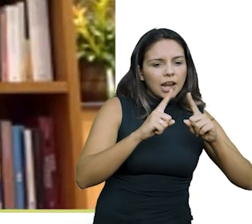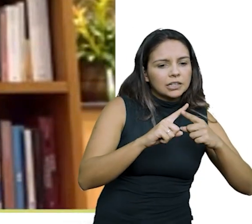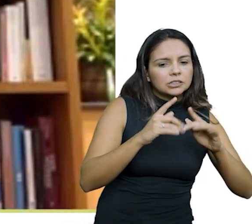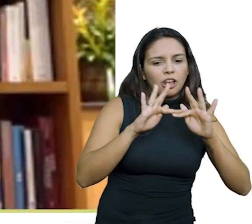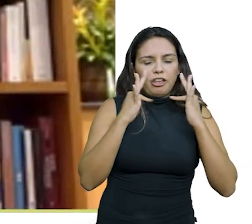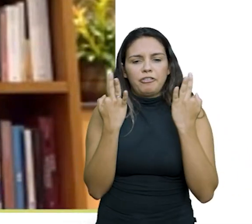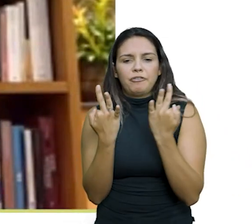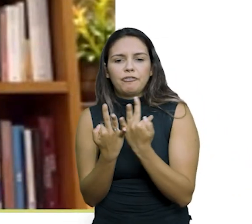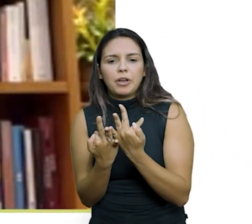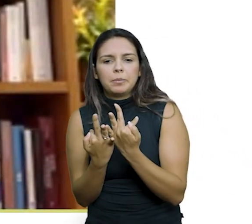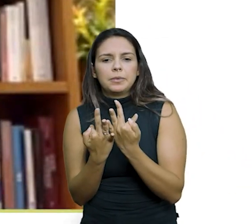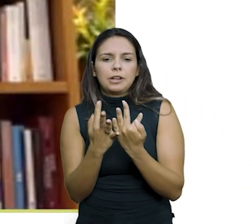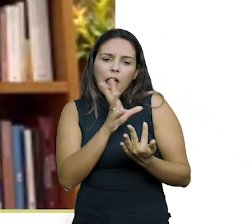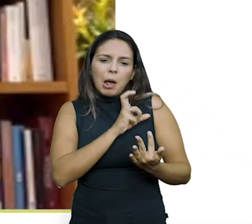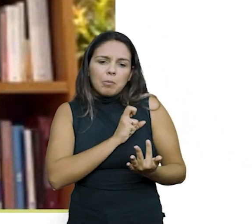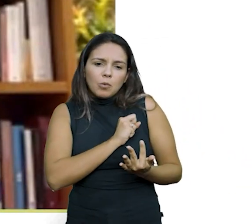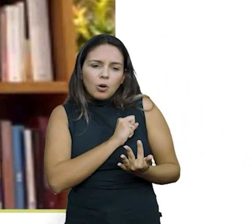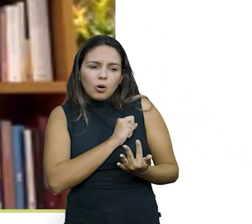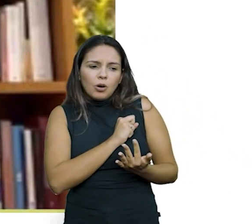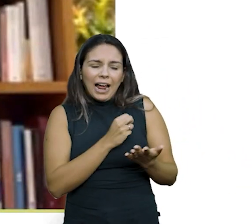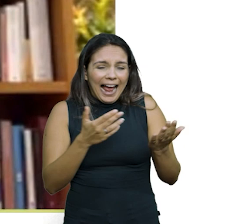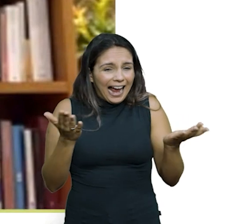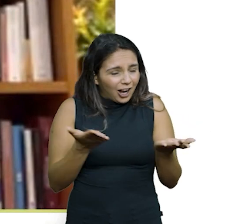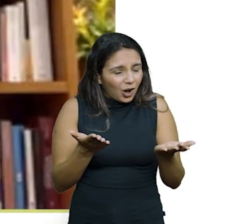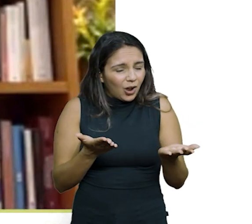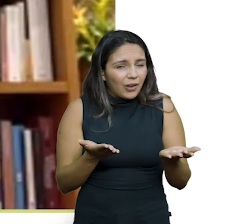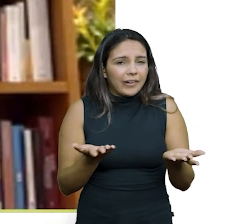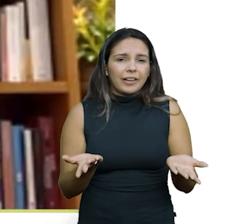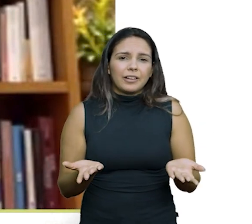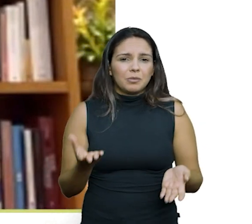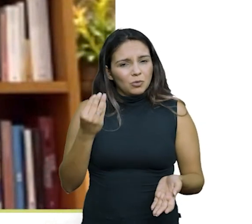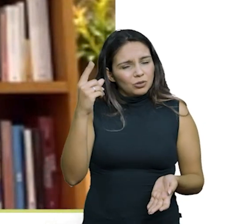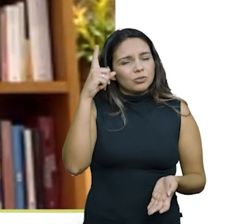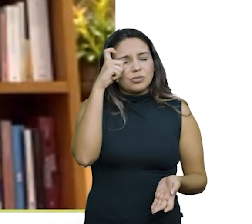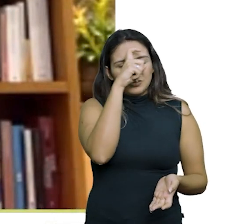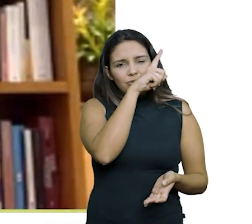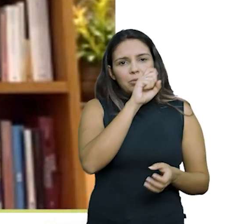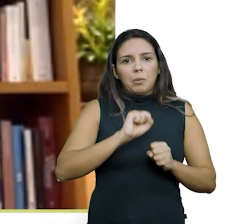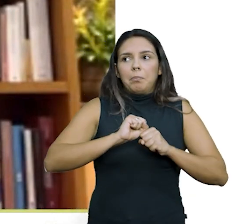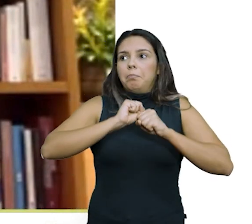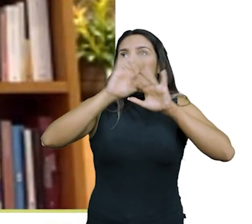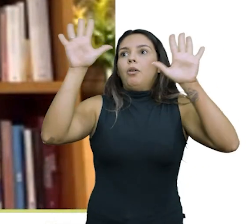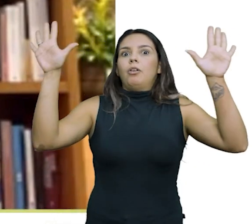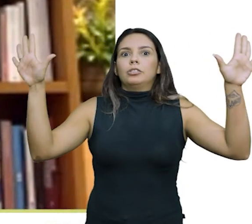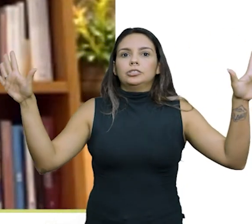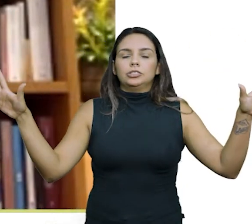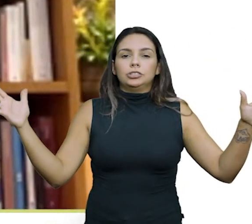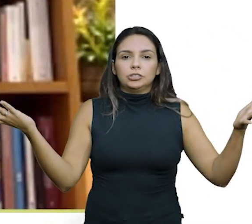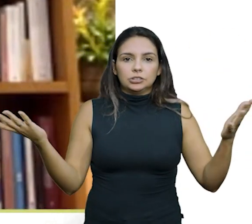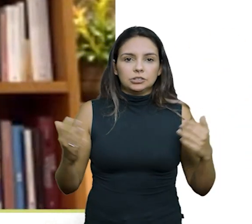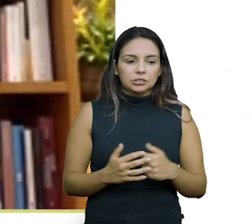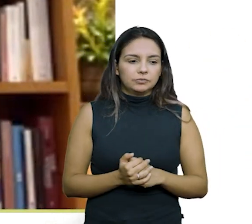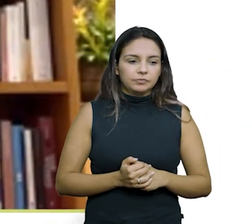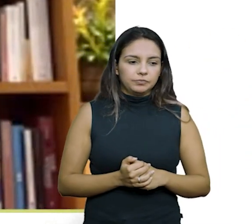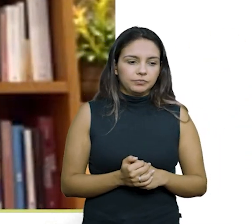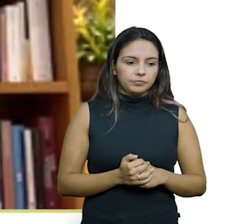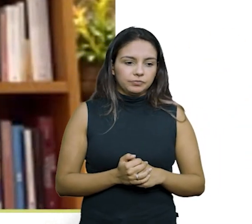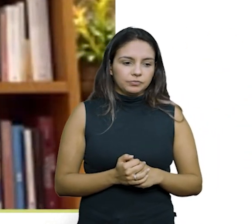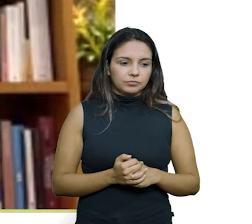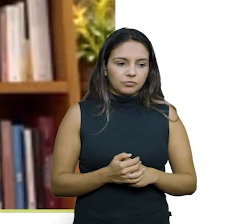afetivos, familiares, né? Então, agora é uma coisa explosiva, né? É uma coisa